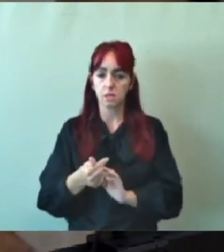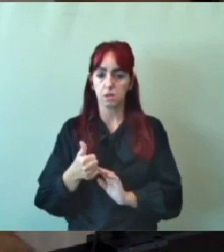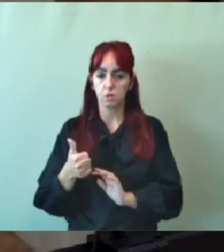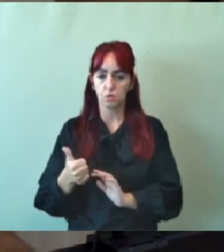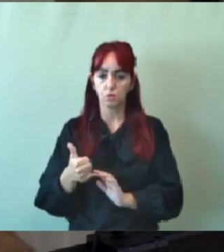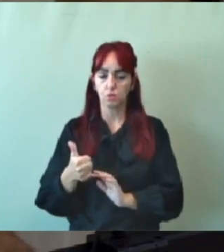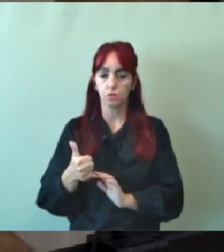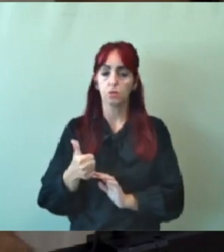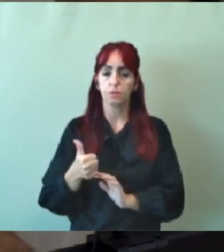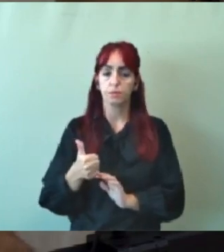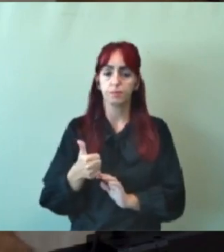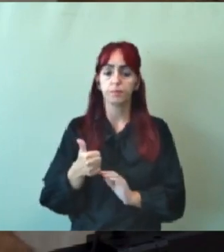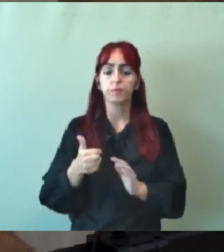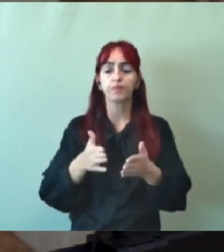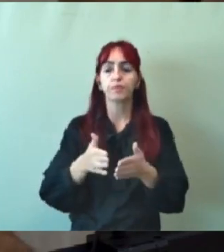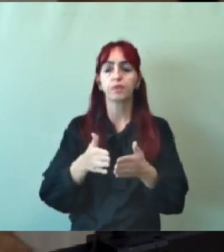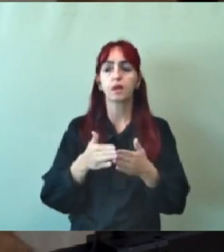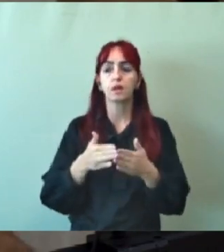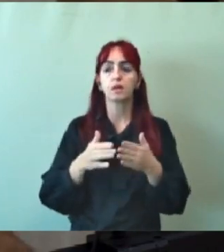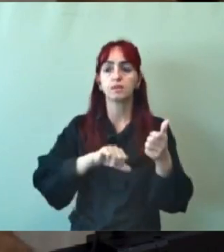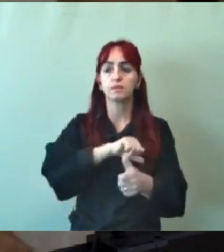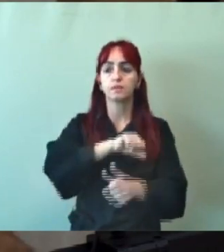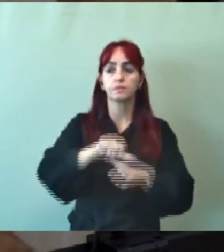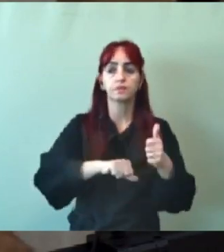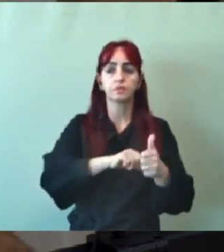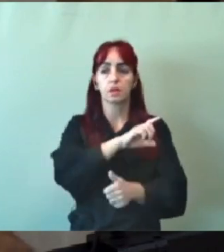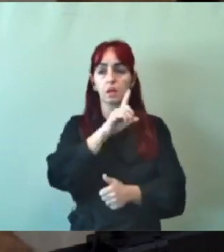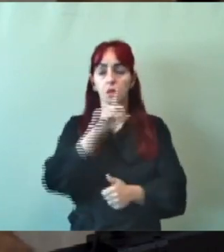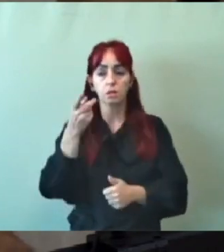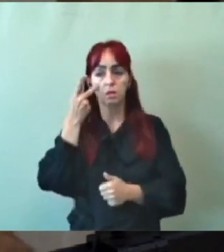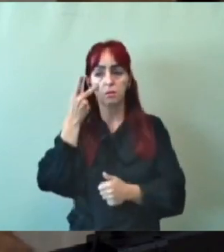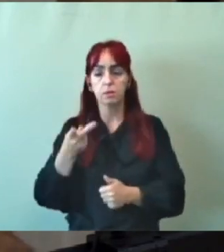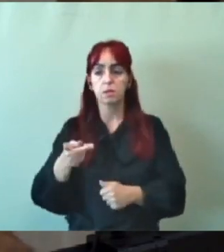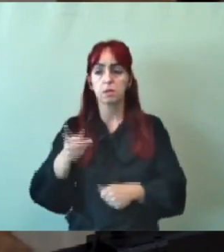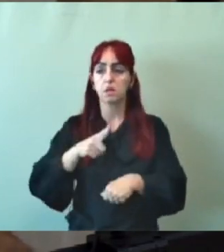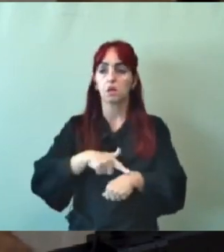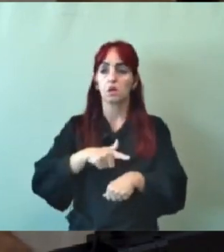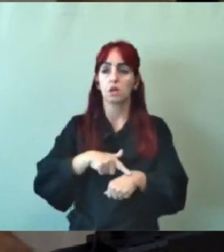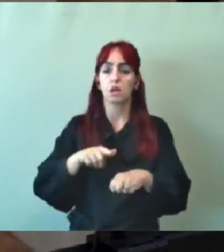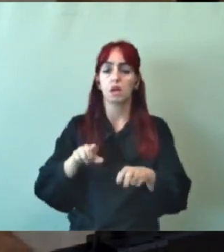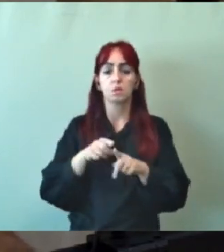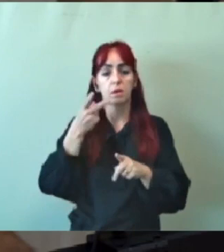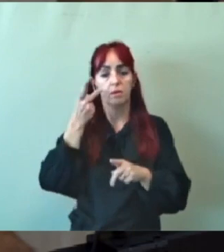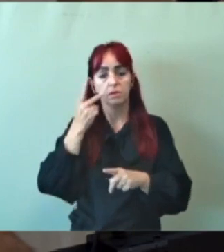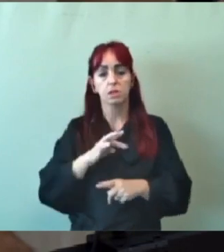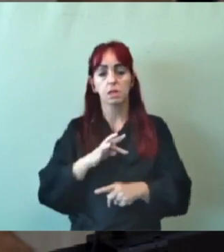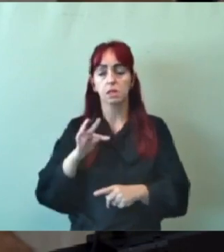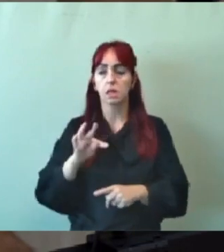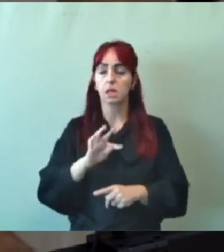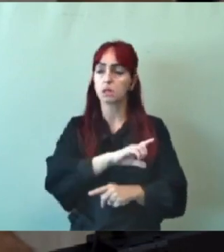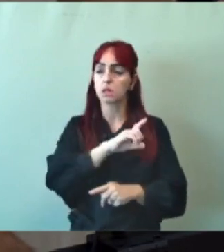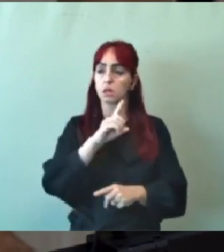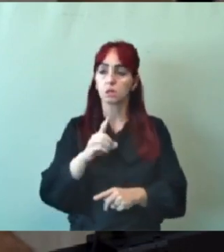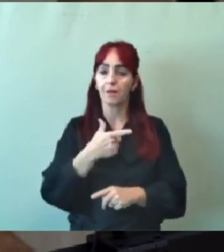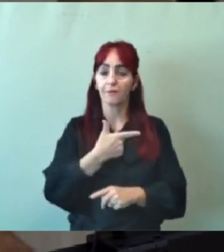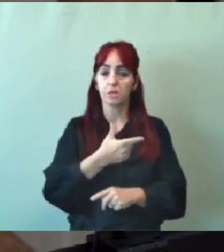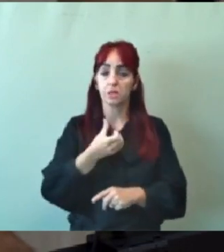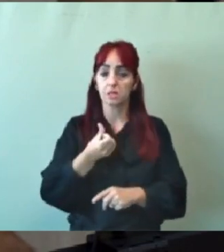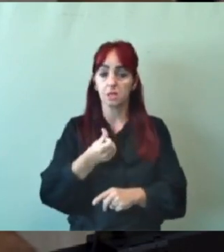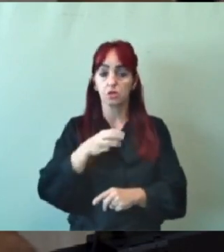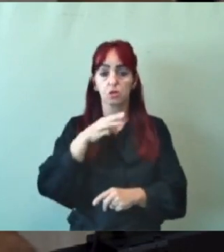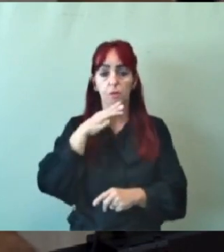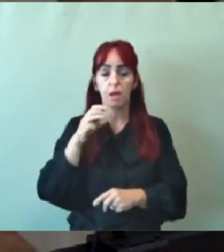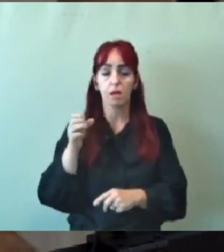Solicitação, alteração e data e horário de visita técnica. Nova data, 26 de março. Novo horário,